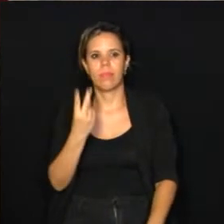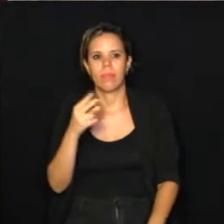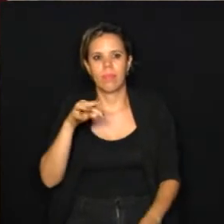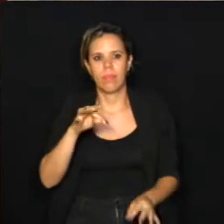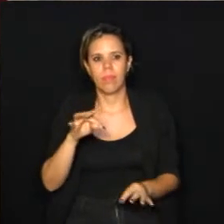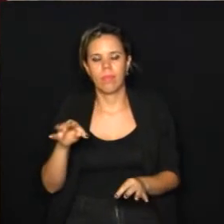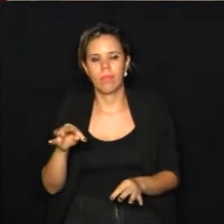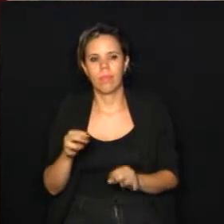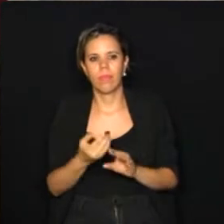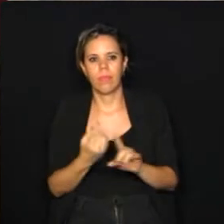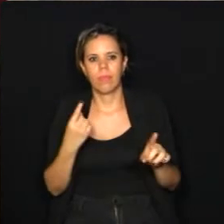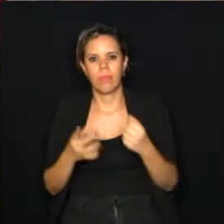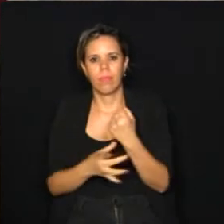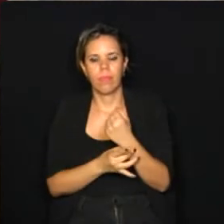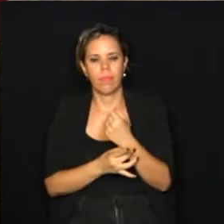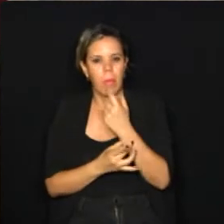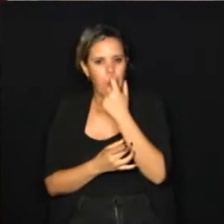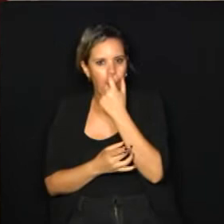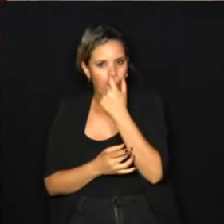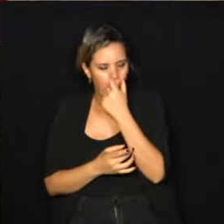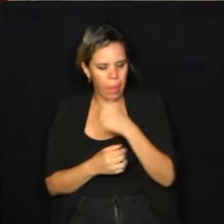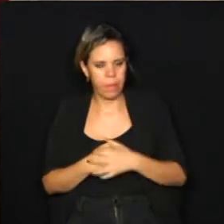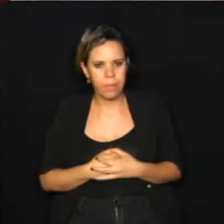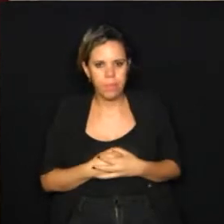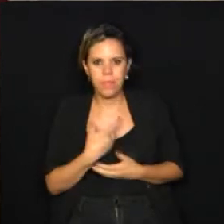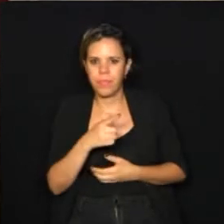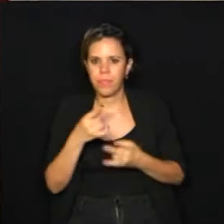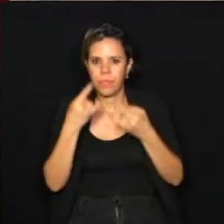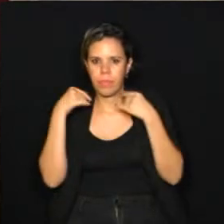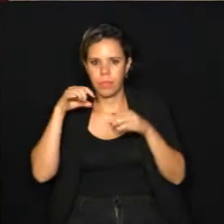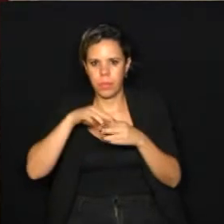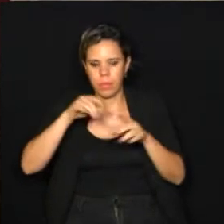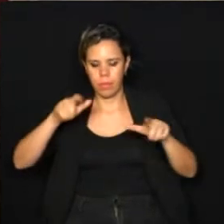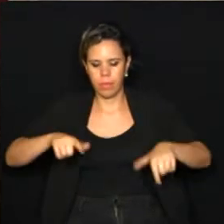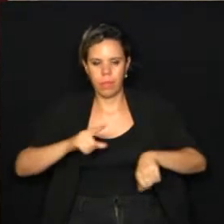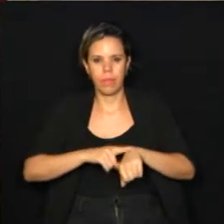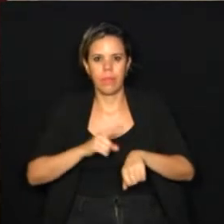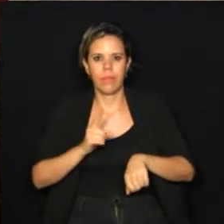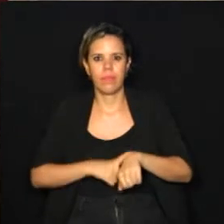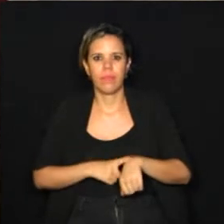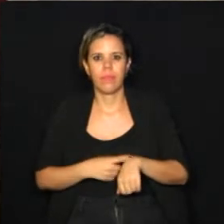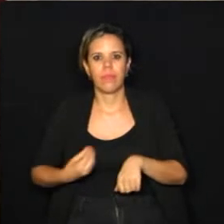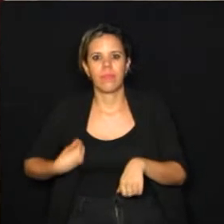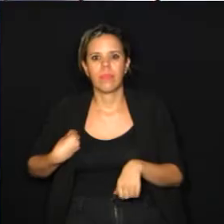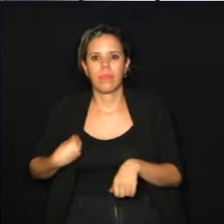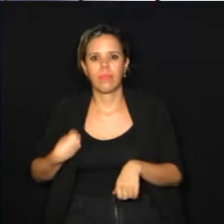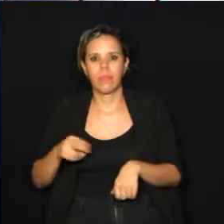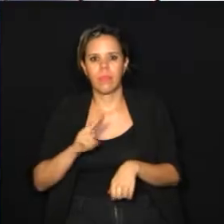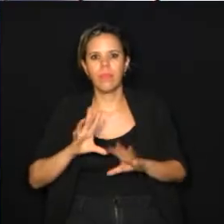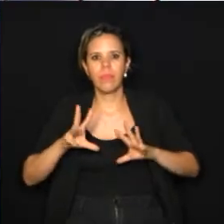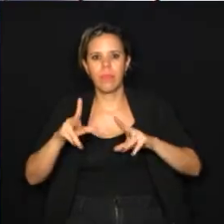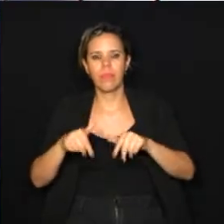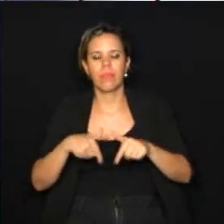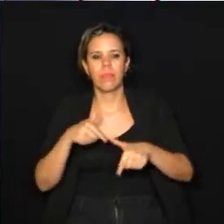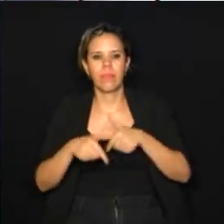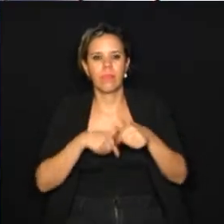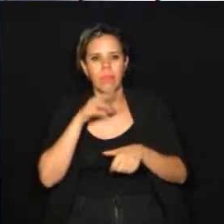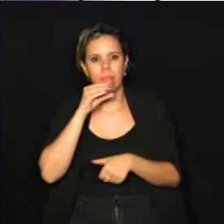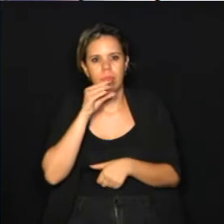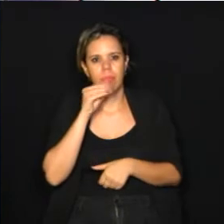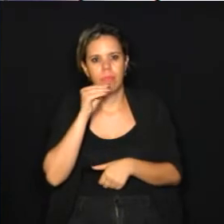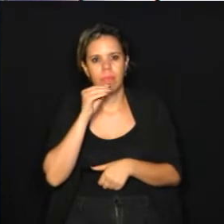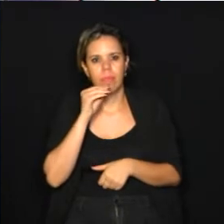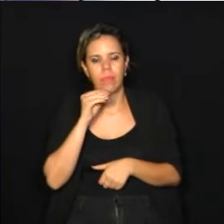que é uma distância segura. Lembrando que a gente está sem máscara só nesse momento aqui do ao vivo. Nossa equipe está toda usando máscara,